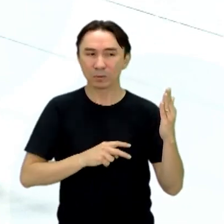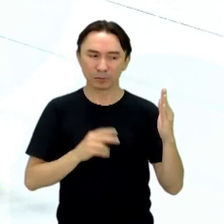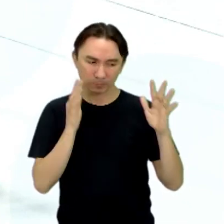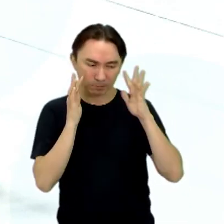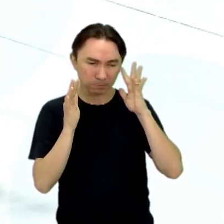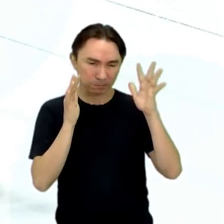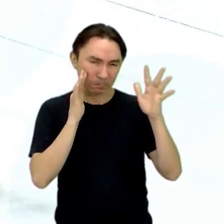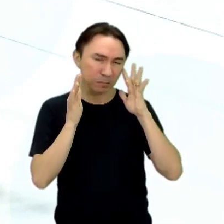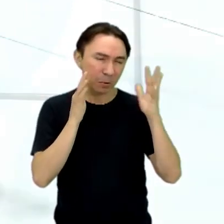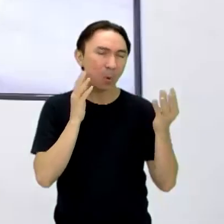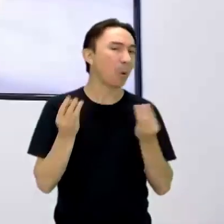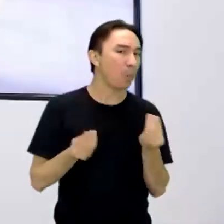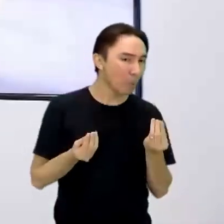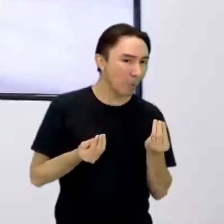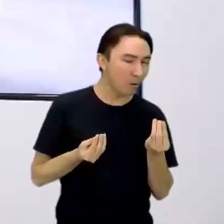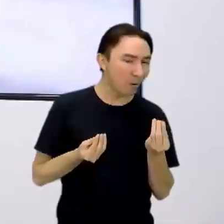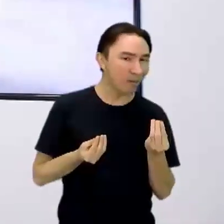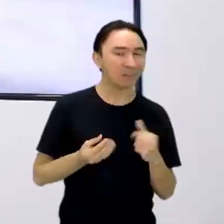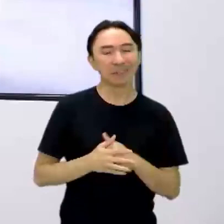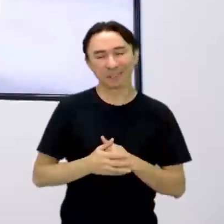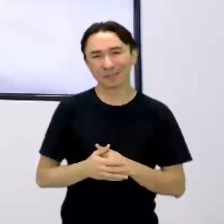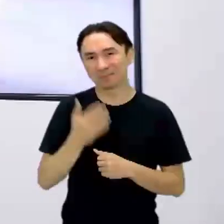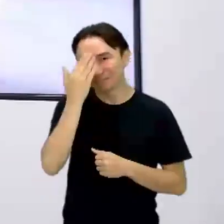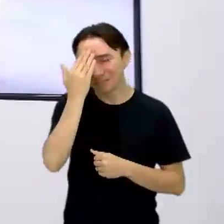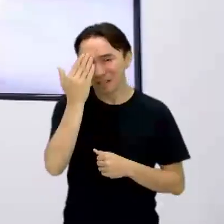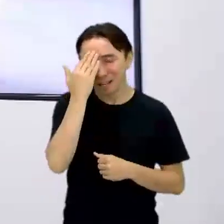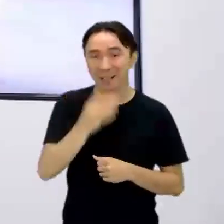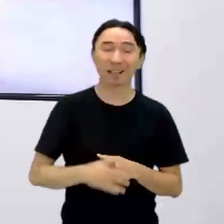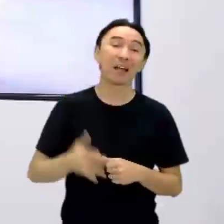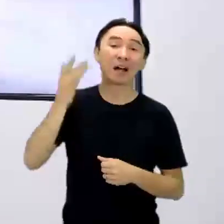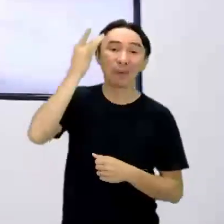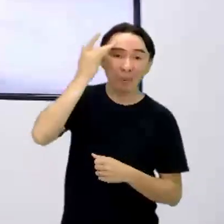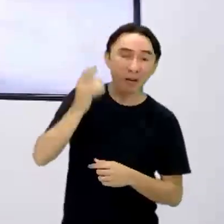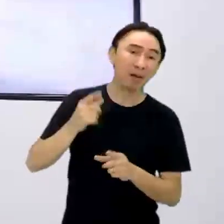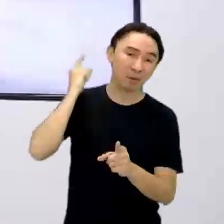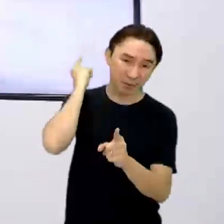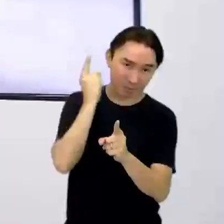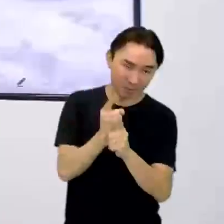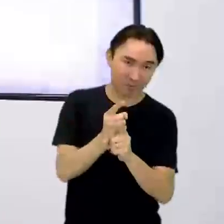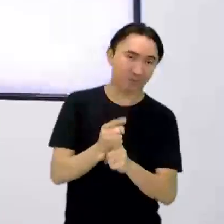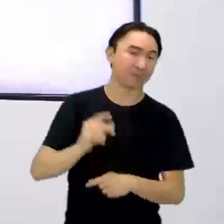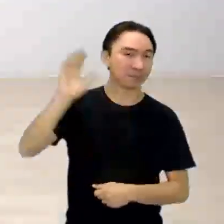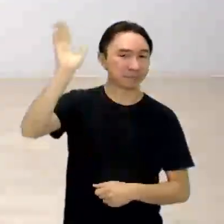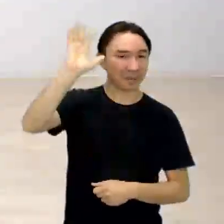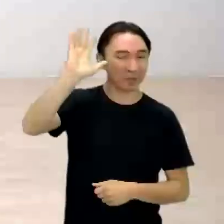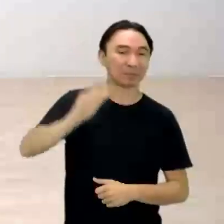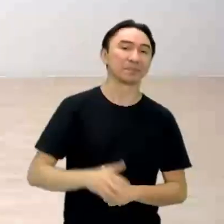Então, muito obrigada a todos, aguardo vocês amanhã e até a próxima. Tchau, tchau.